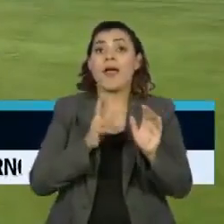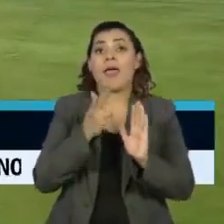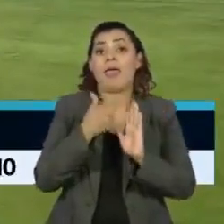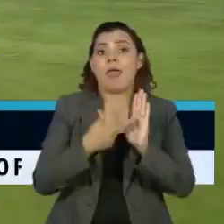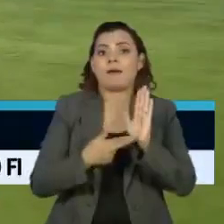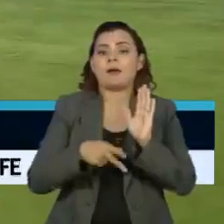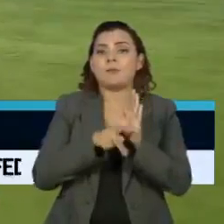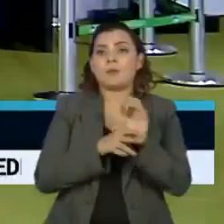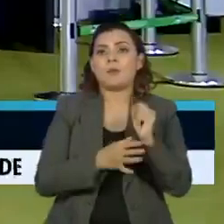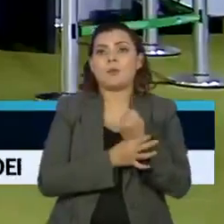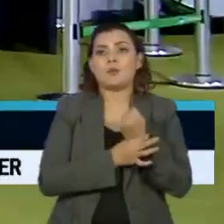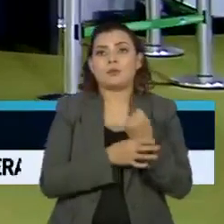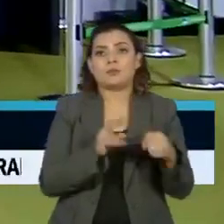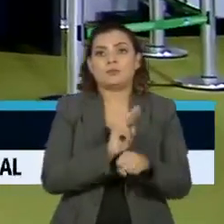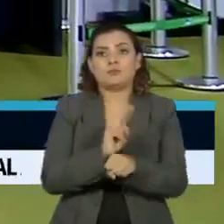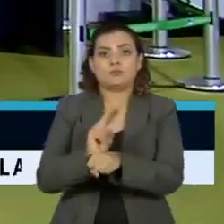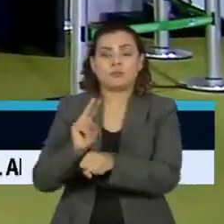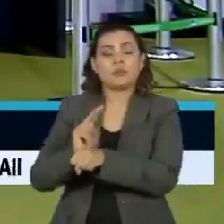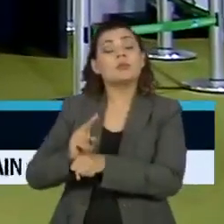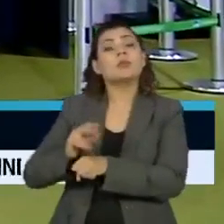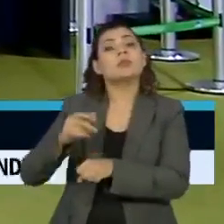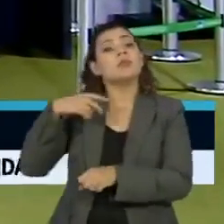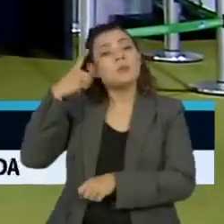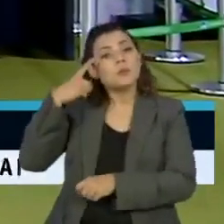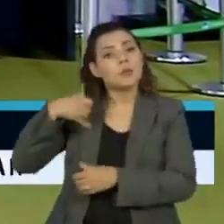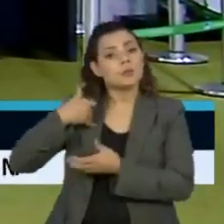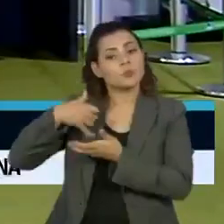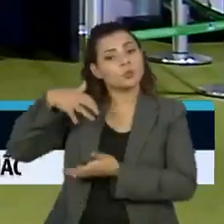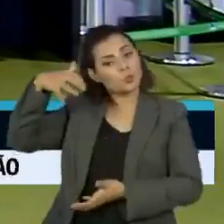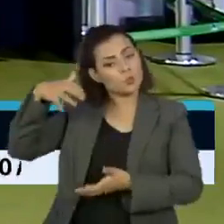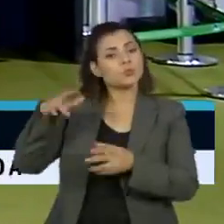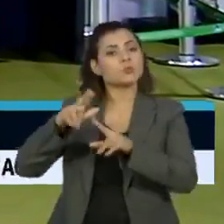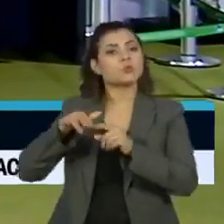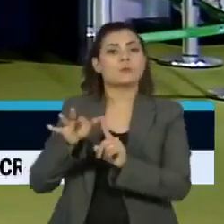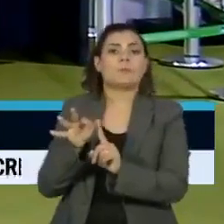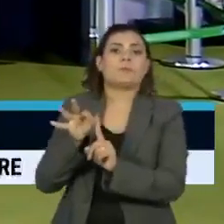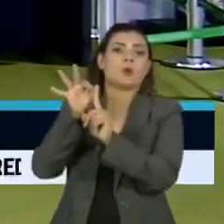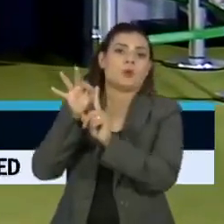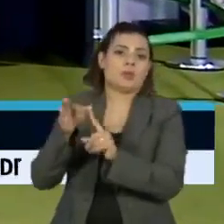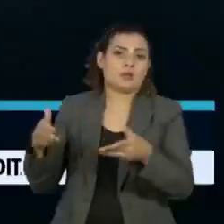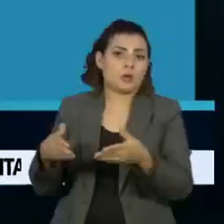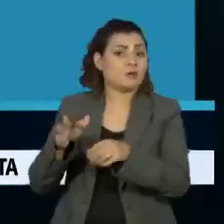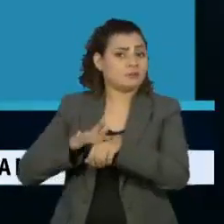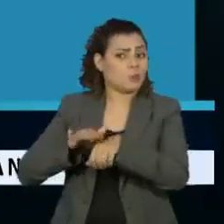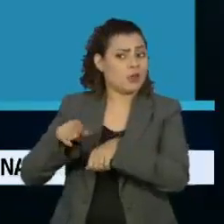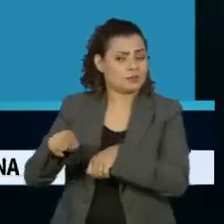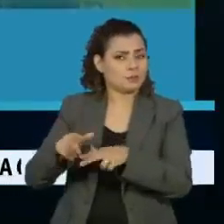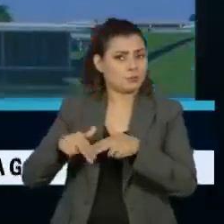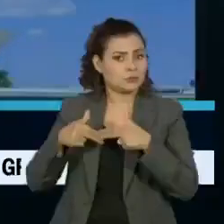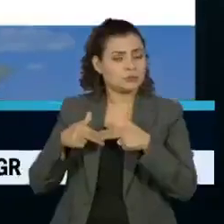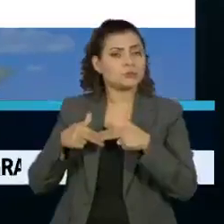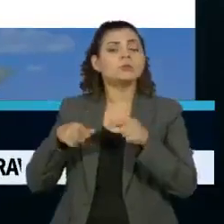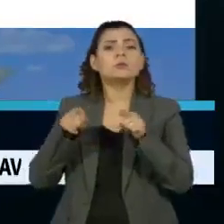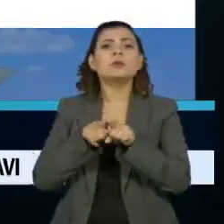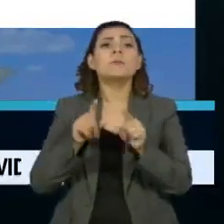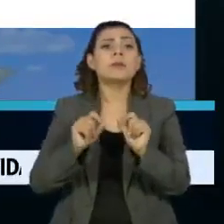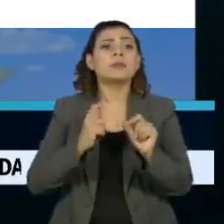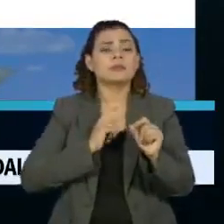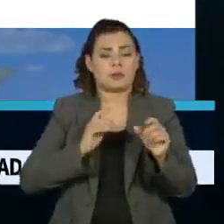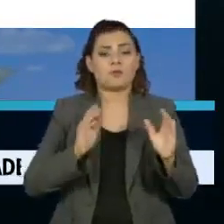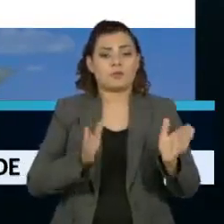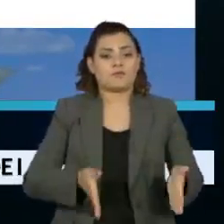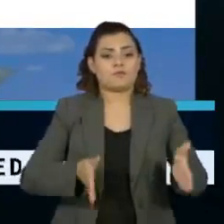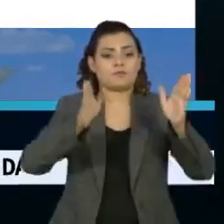para garantir a proteção de deputados mais idosos e que fazem parte do grupo de risco para a doença. Inclusive com troca das